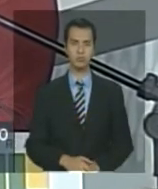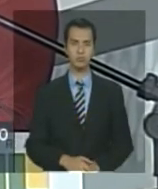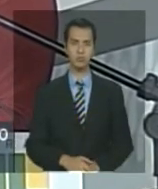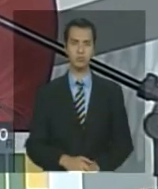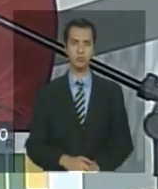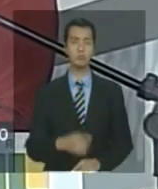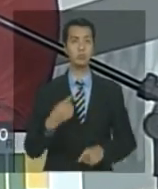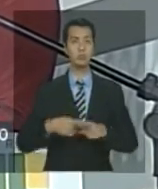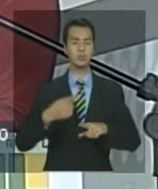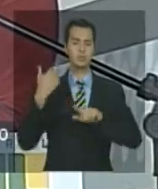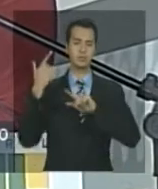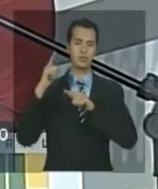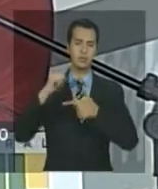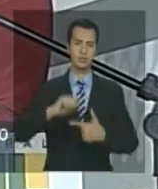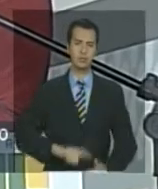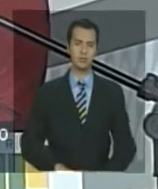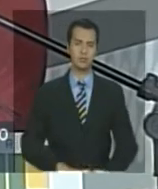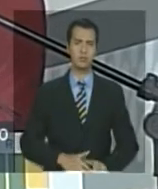tradicionalmente,